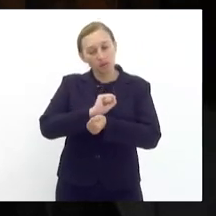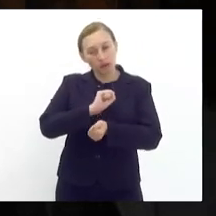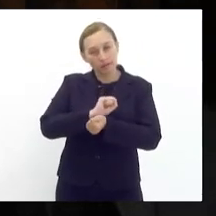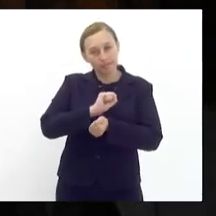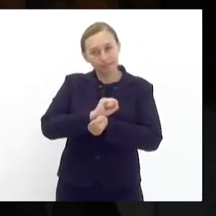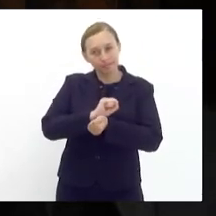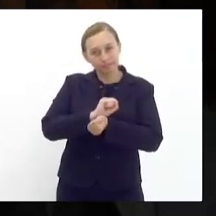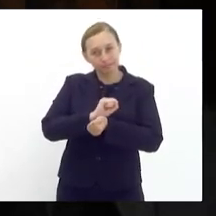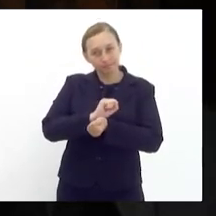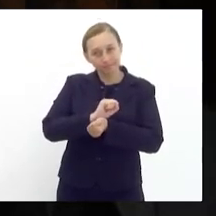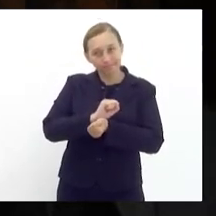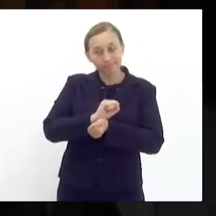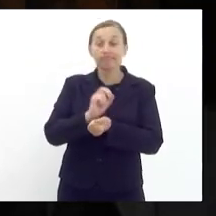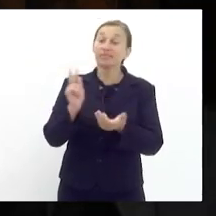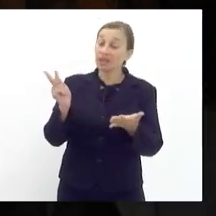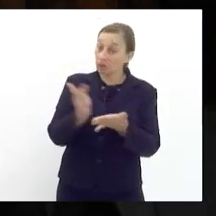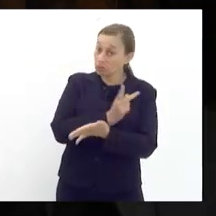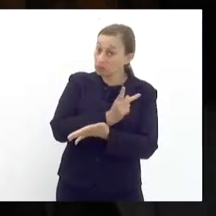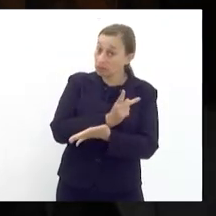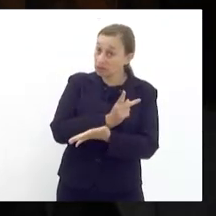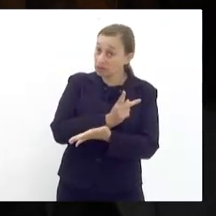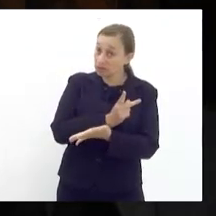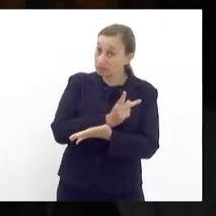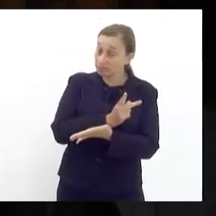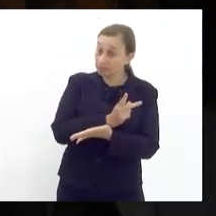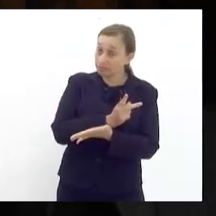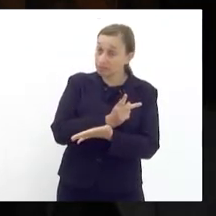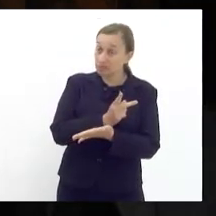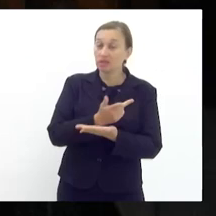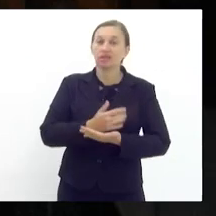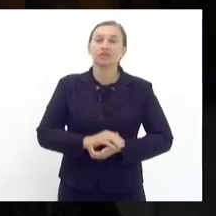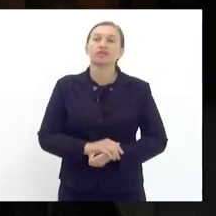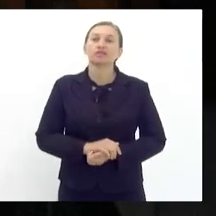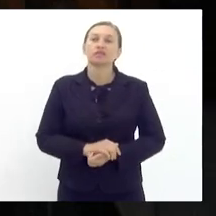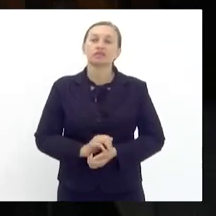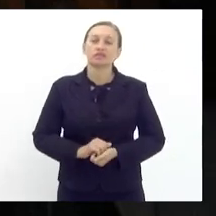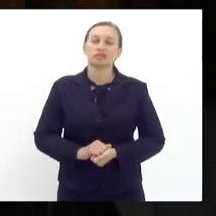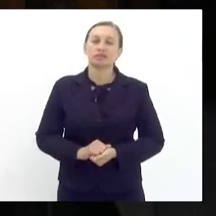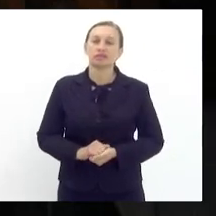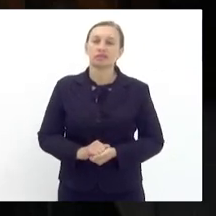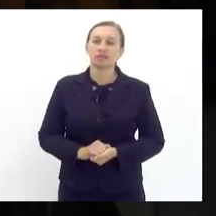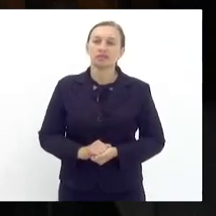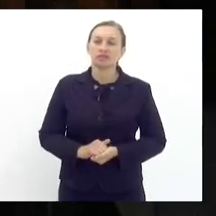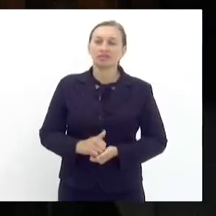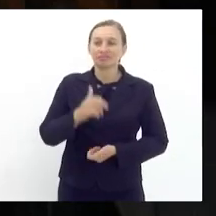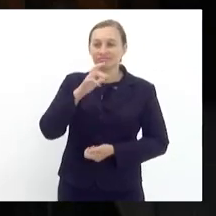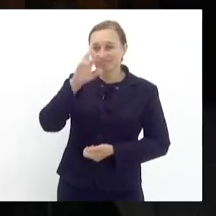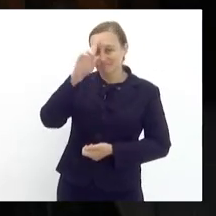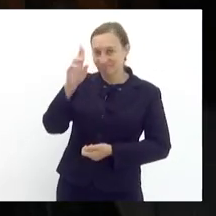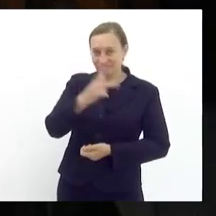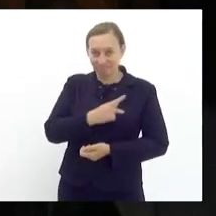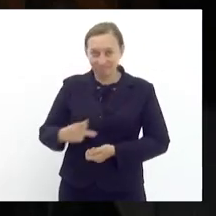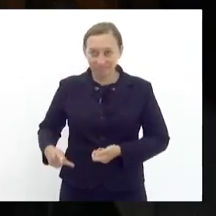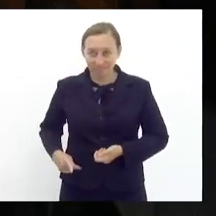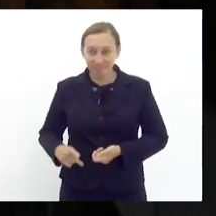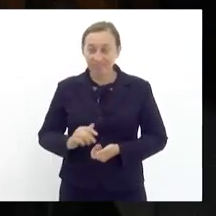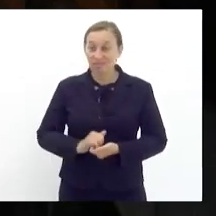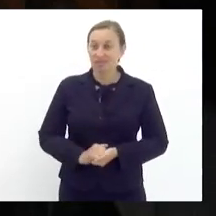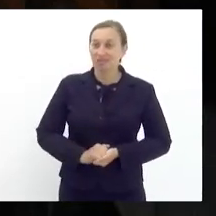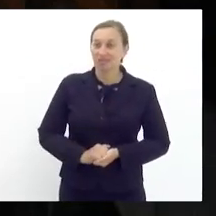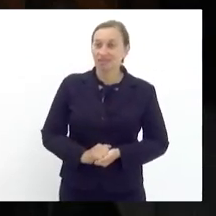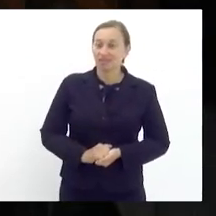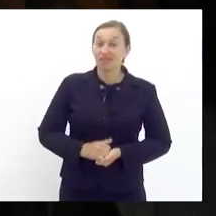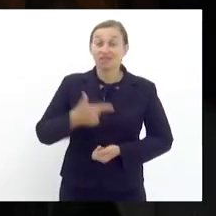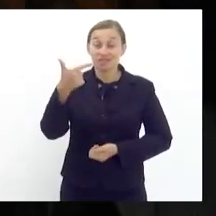isso acontece e será senhora Presidente a segunda